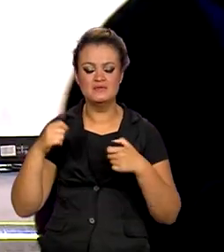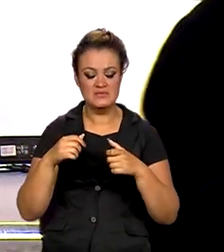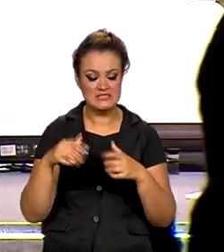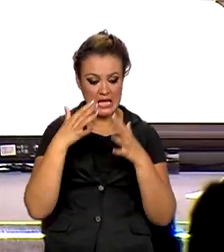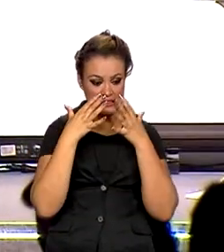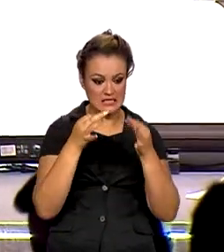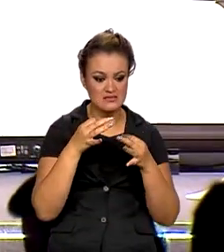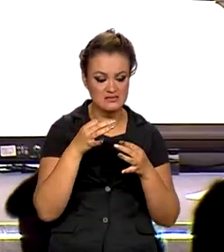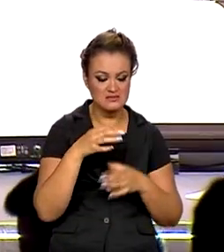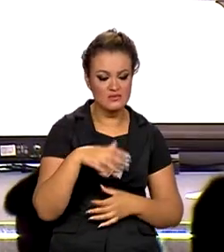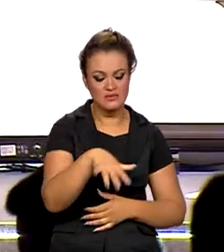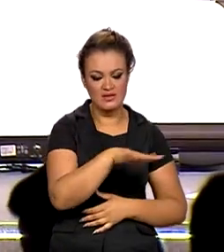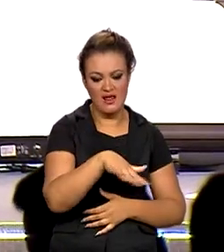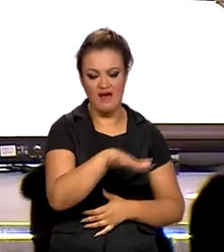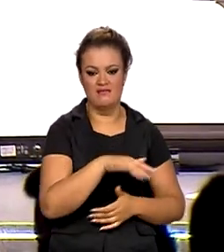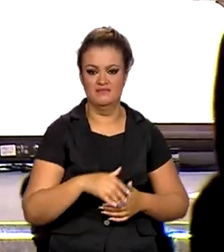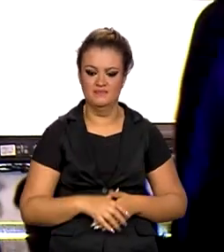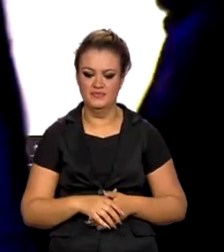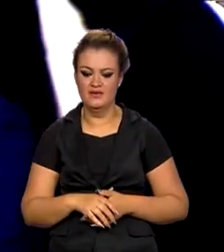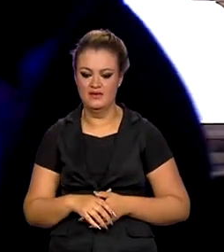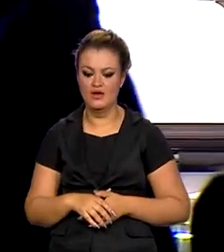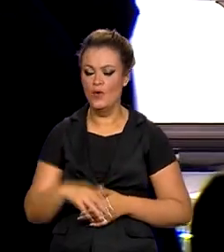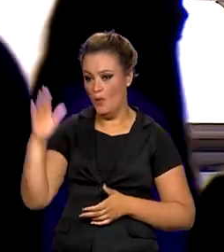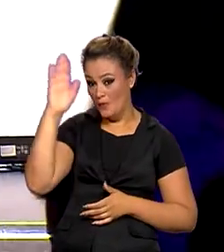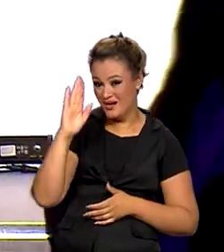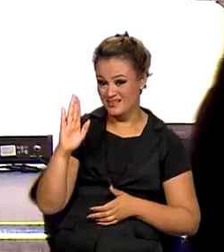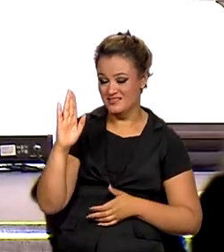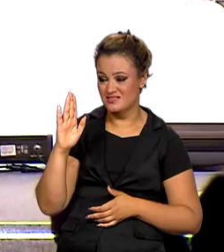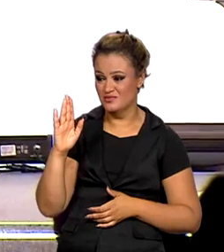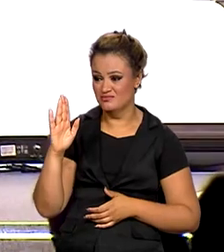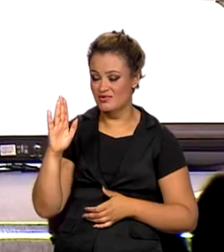área educacional. É que o país fechou portas para